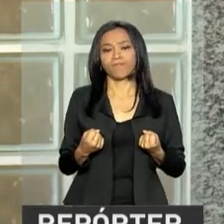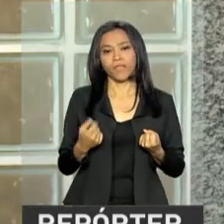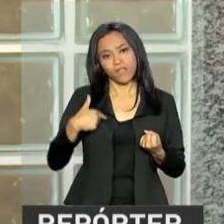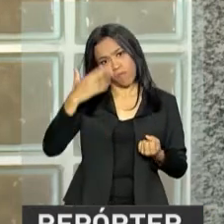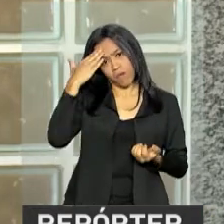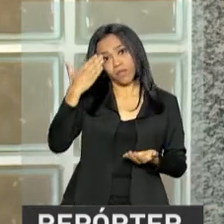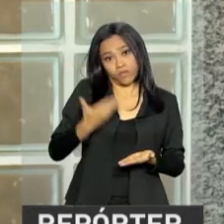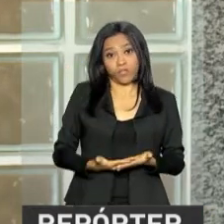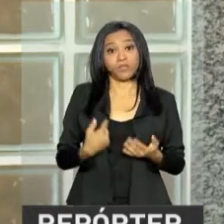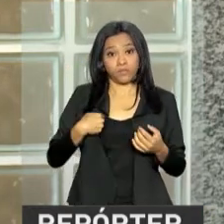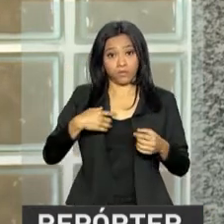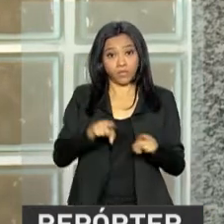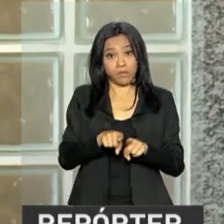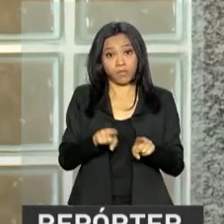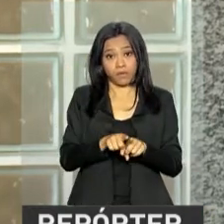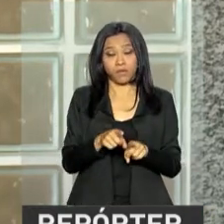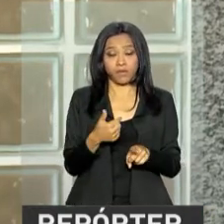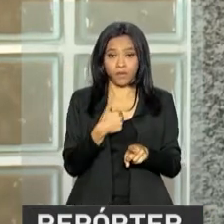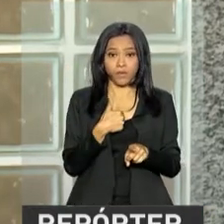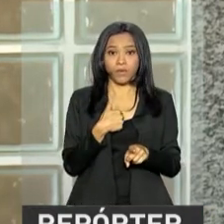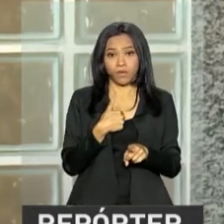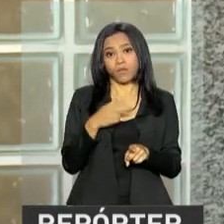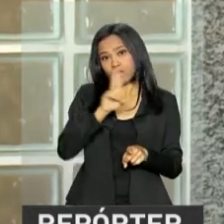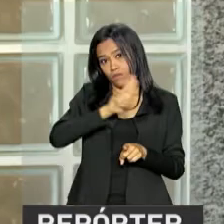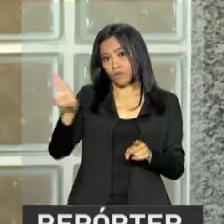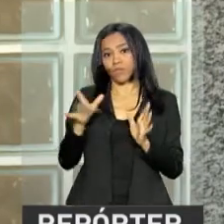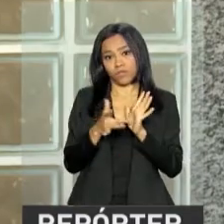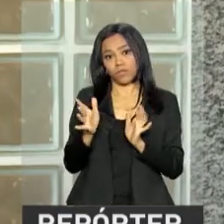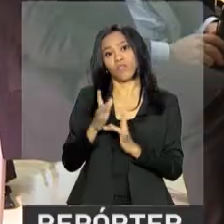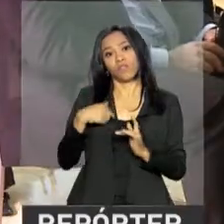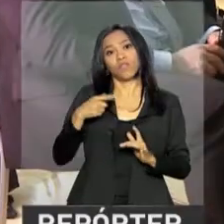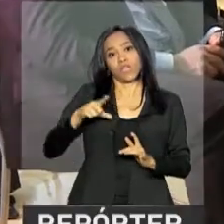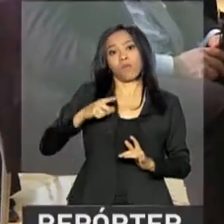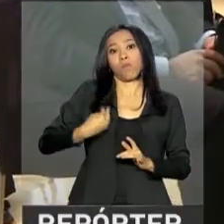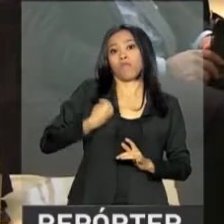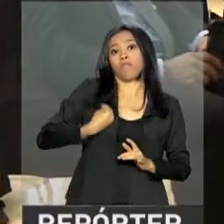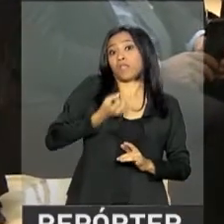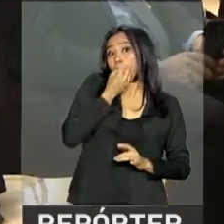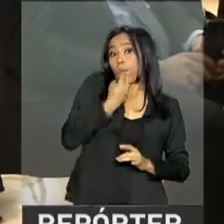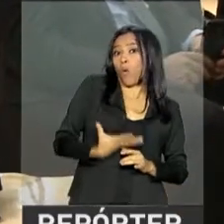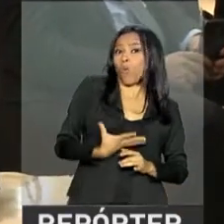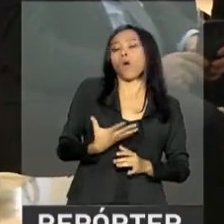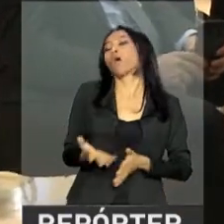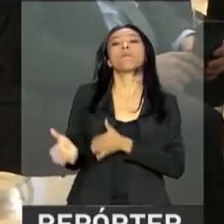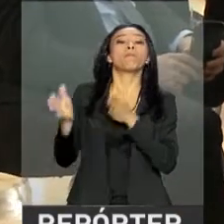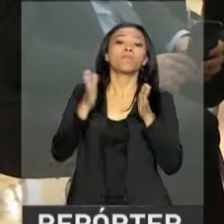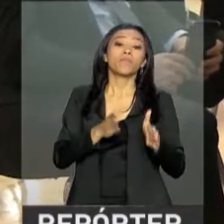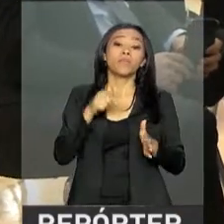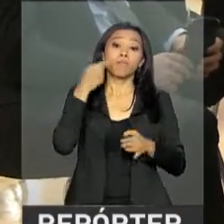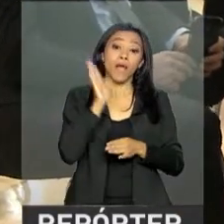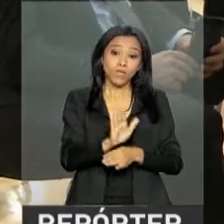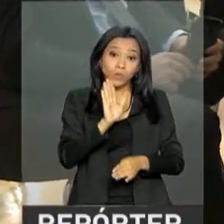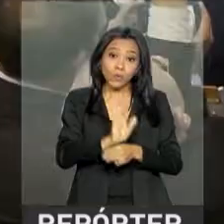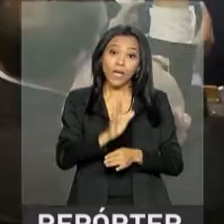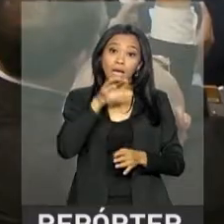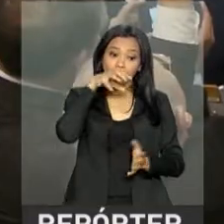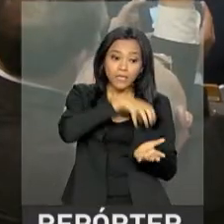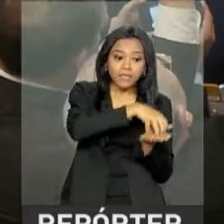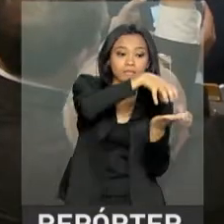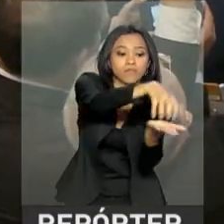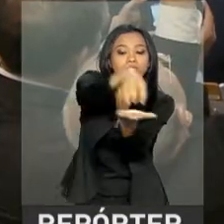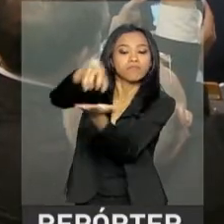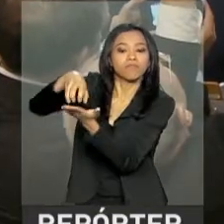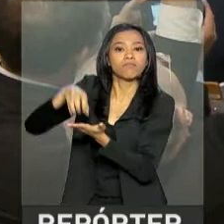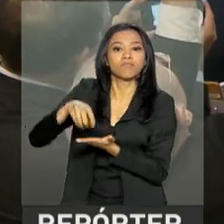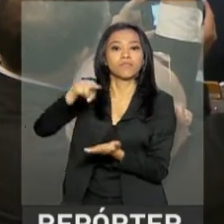acredito também que em nome de jesus eu vou ter uma vida boa e para ajudar essas entidades da sociedade civil o governo